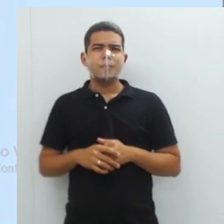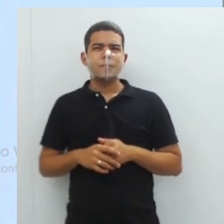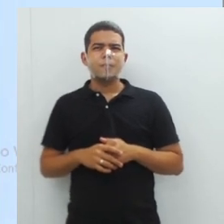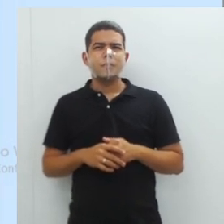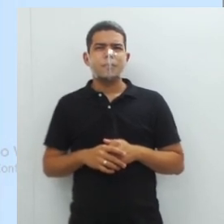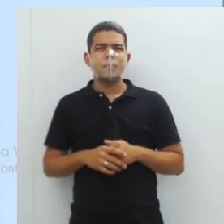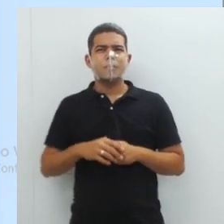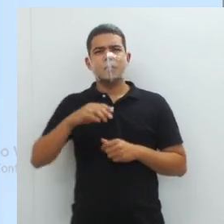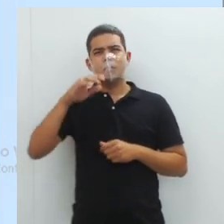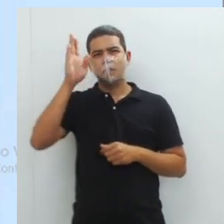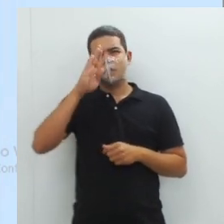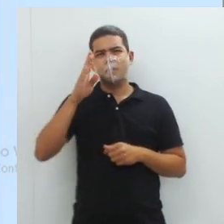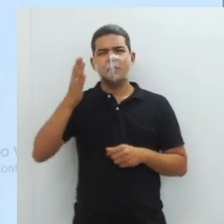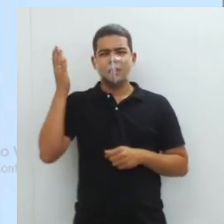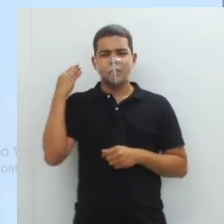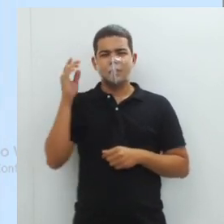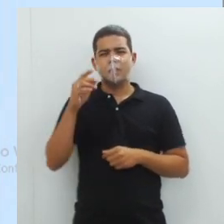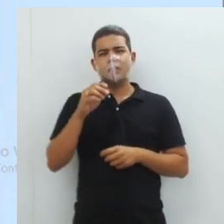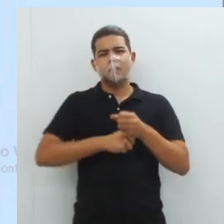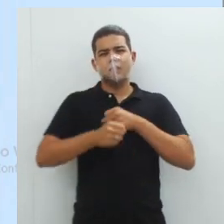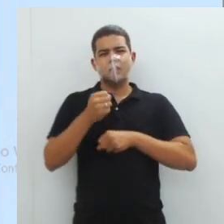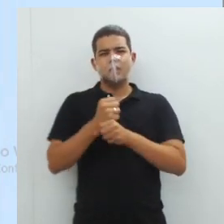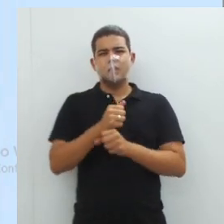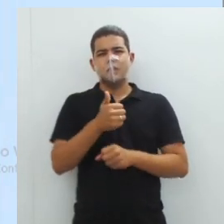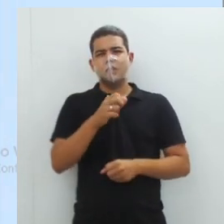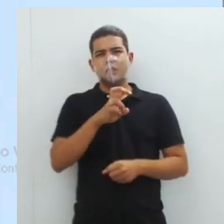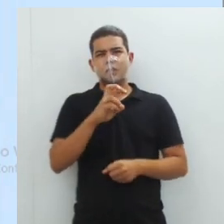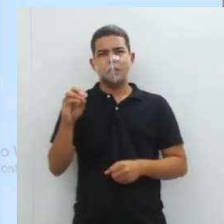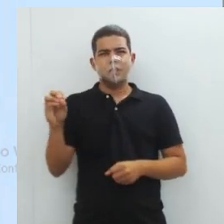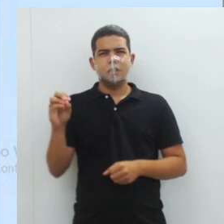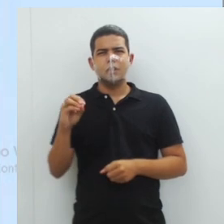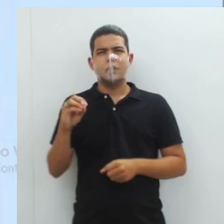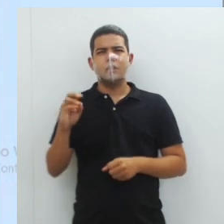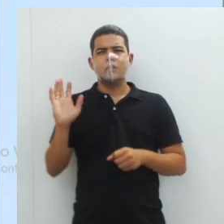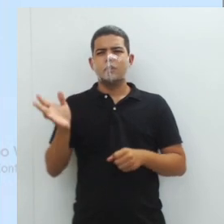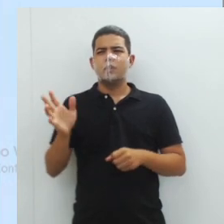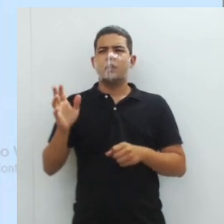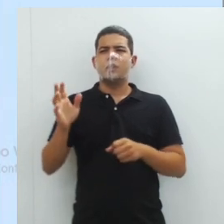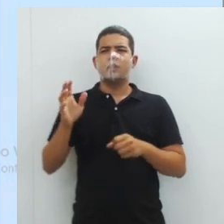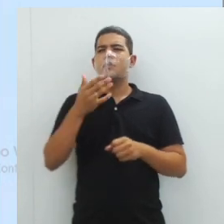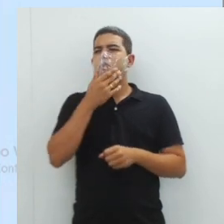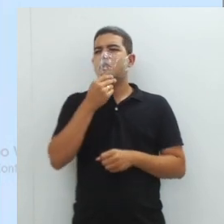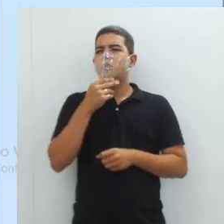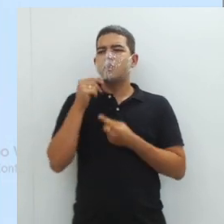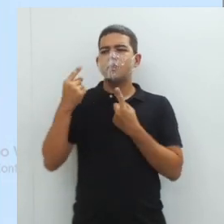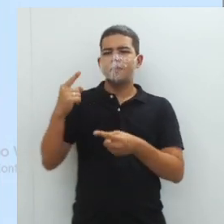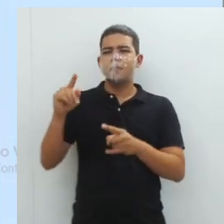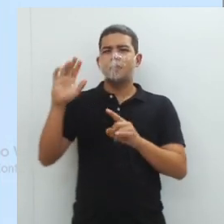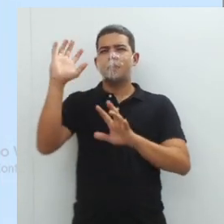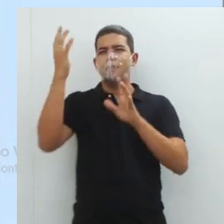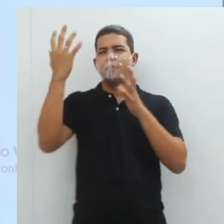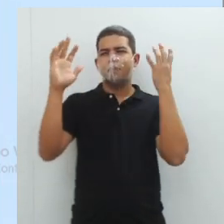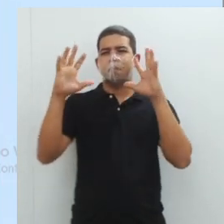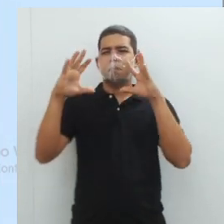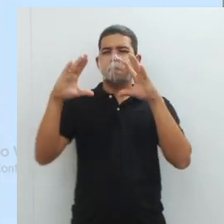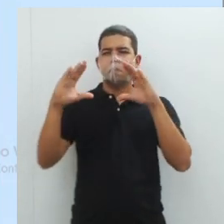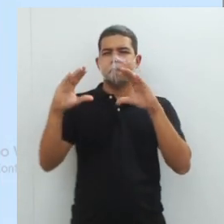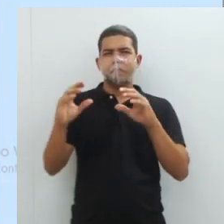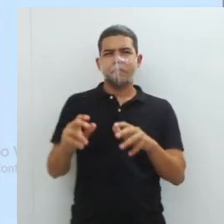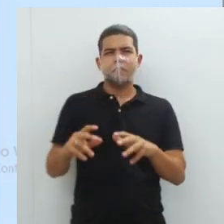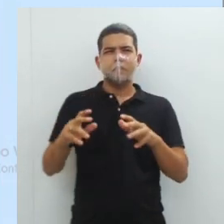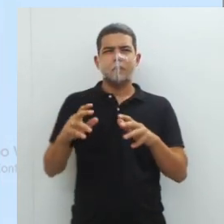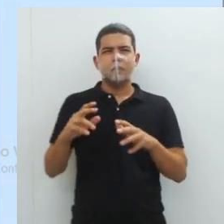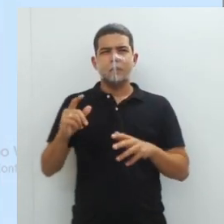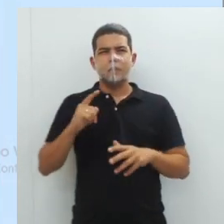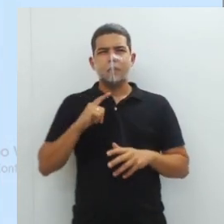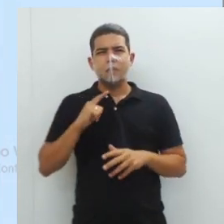Desde que o Brasil foi descoberto em 1500, metade da paisagem já foi deteriorada pela ação do homem. É estimado que 15% a 20% do